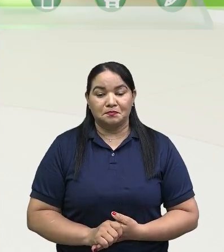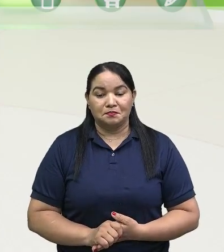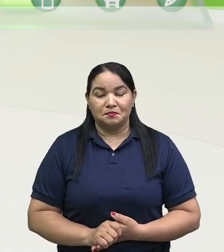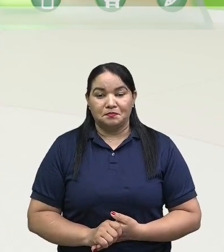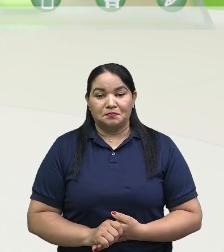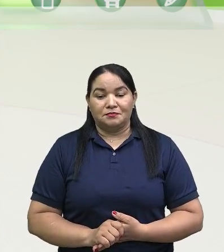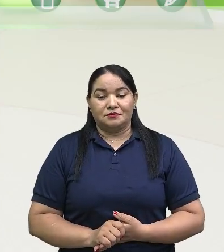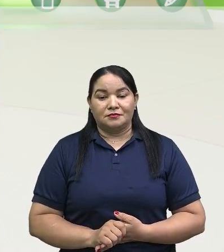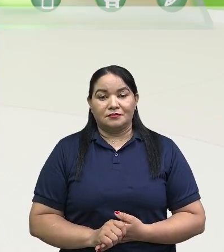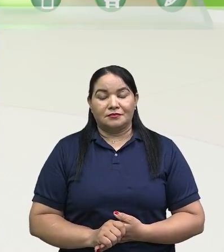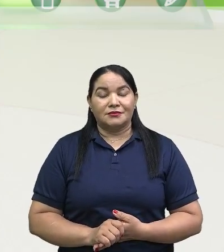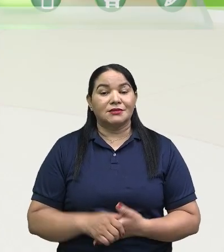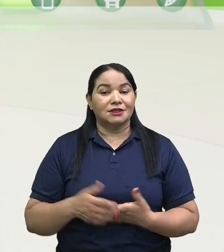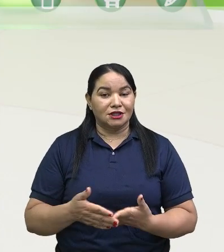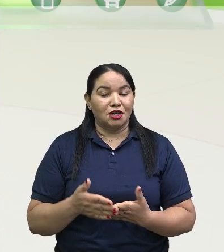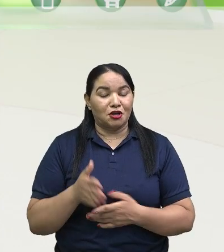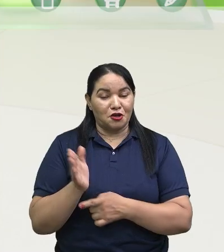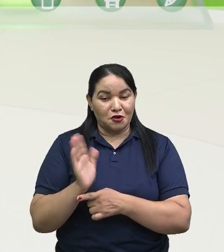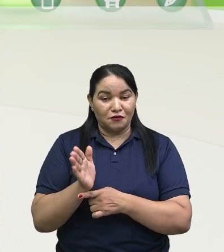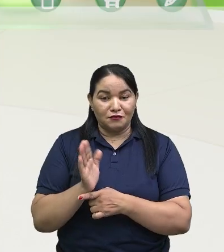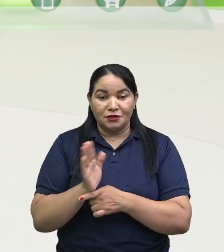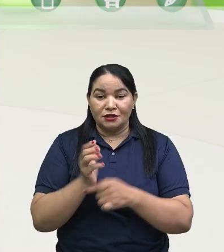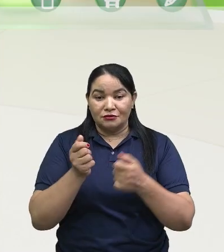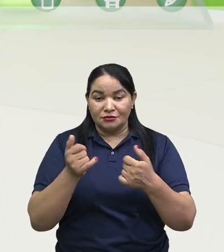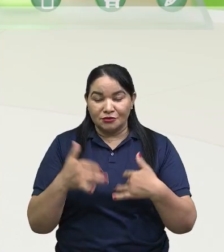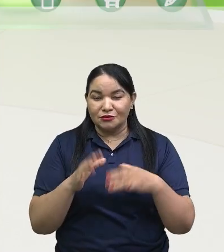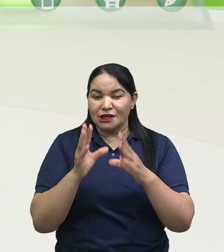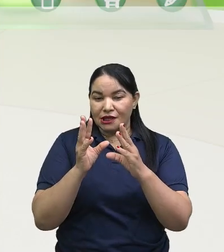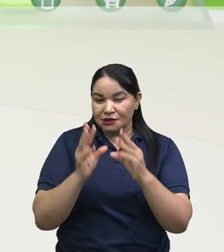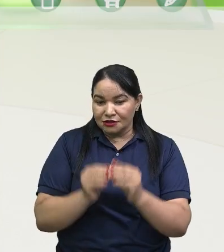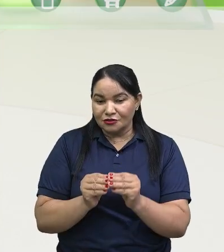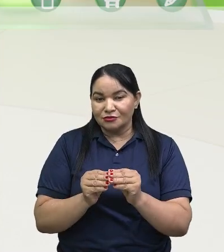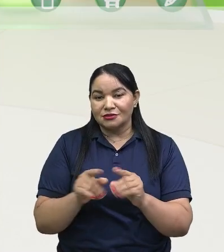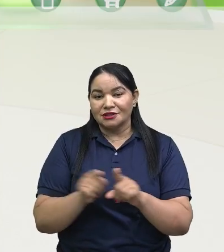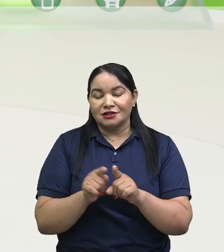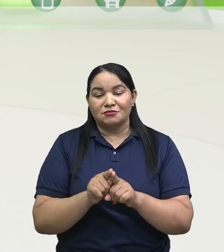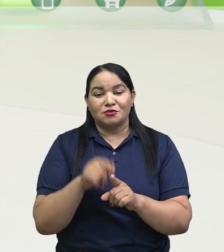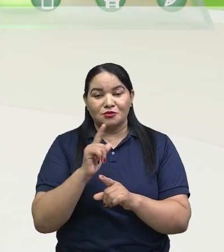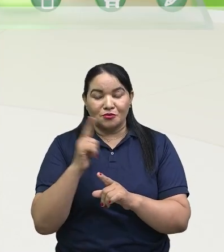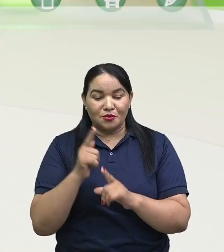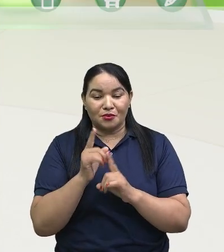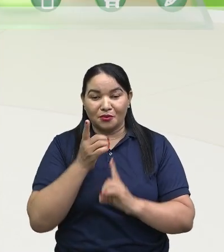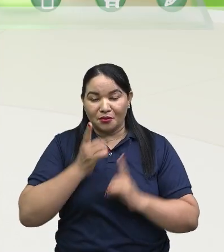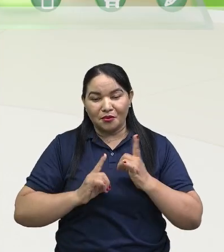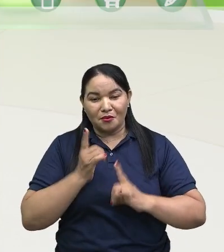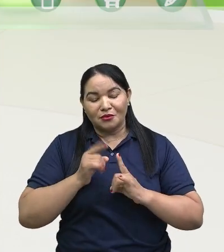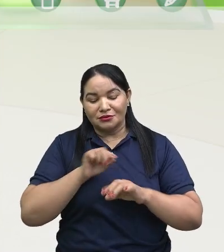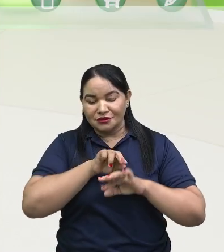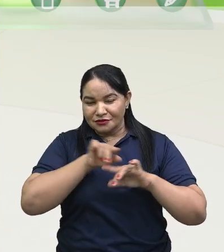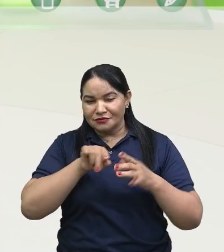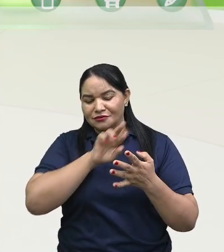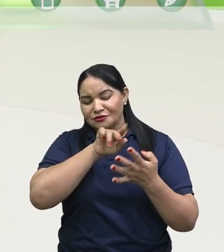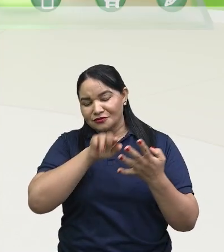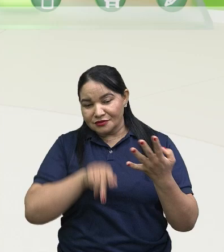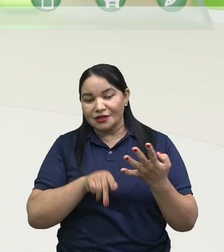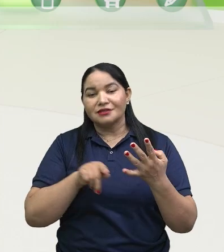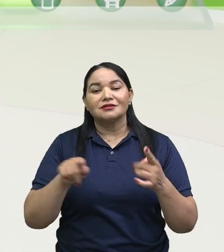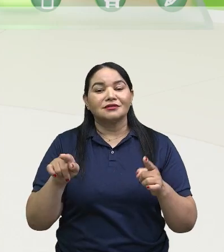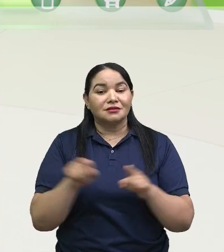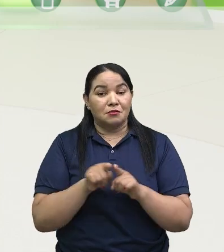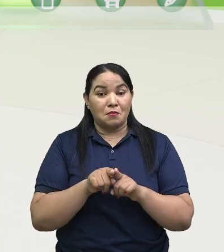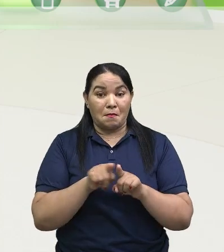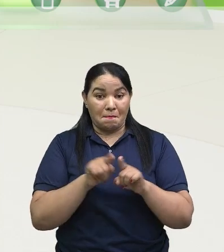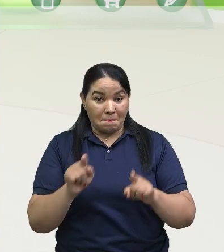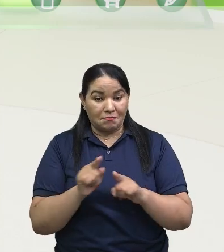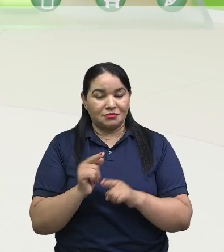Muito bem, né? Então esse vídeo aí trouxe pra gente um resumo falando até de outros hormônios que não foram mencionados, mas que são muito